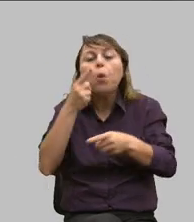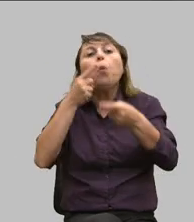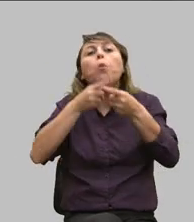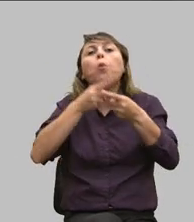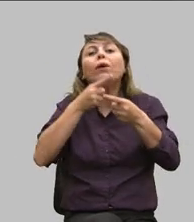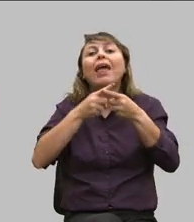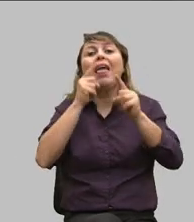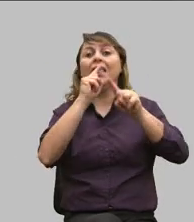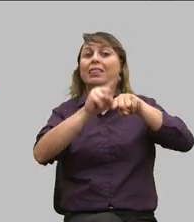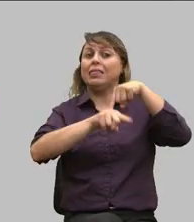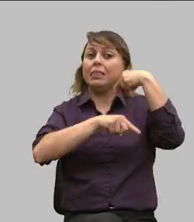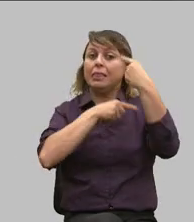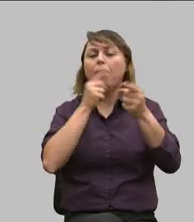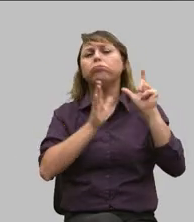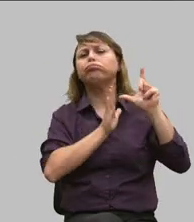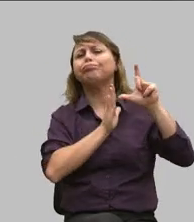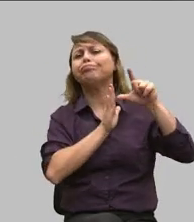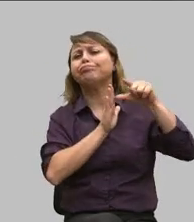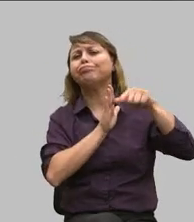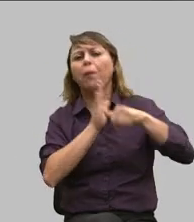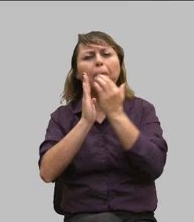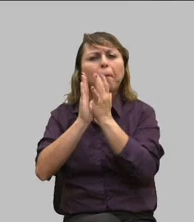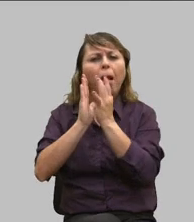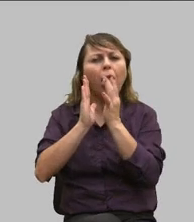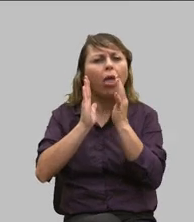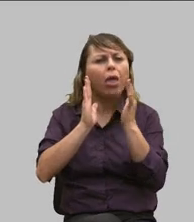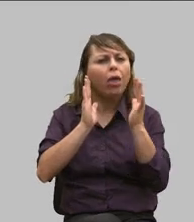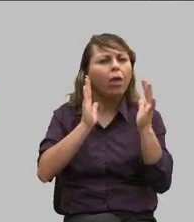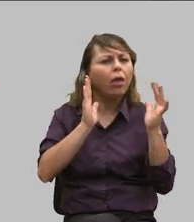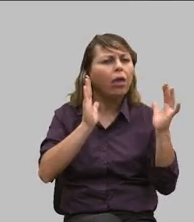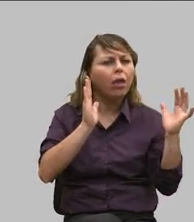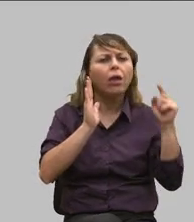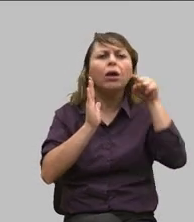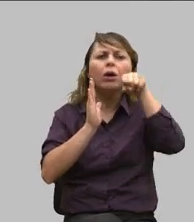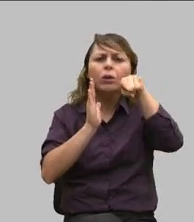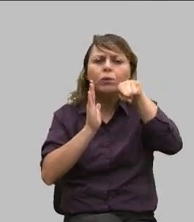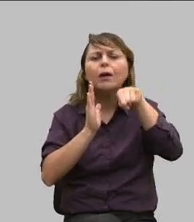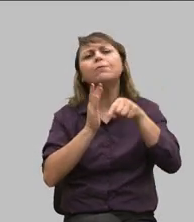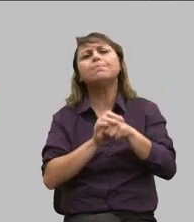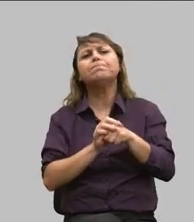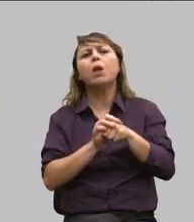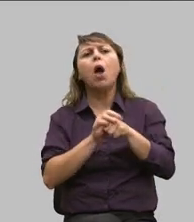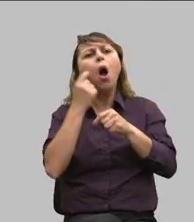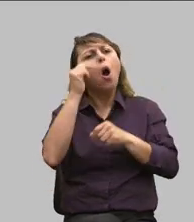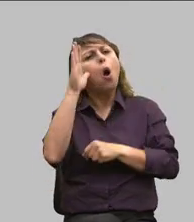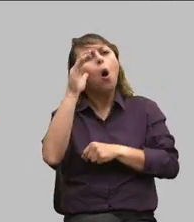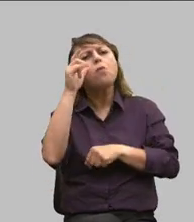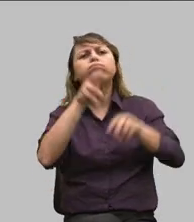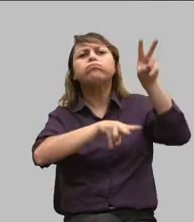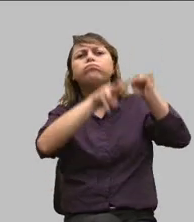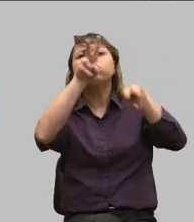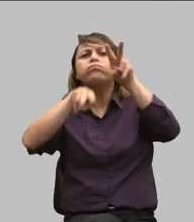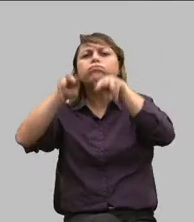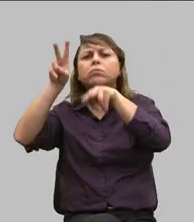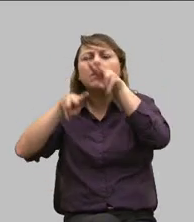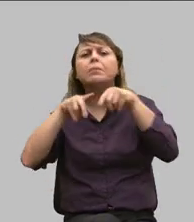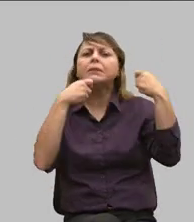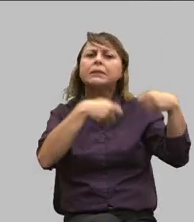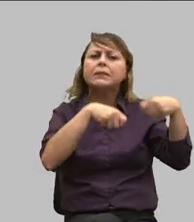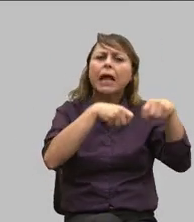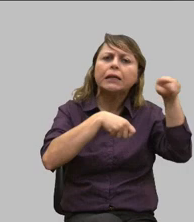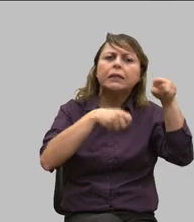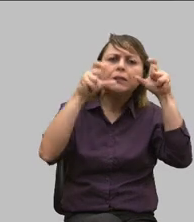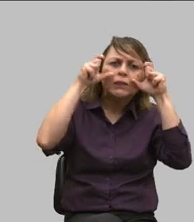depois tardiamente depois de um período além do do do que era esperado a gente percebia essa necessidade de óculos a necessidade de